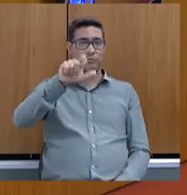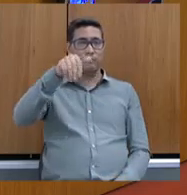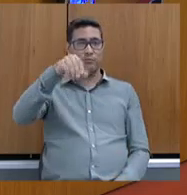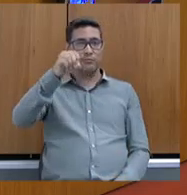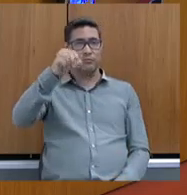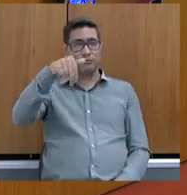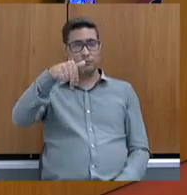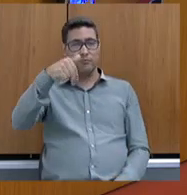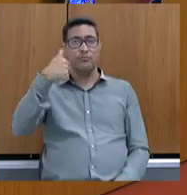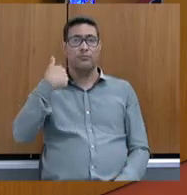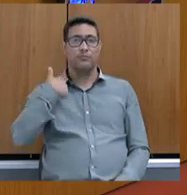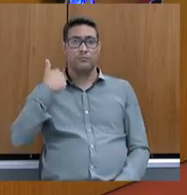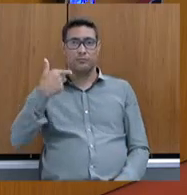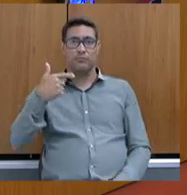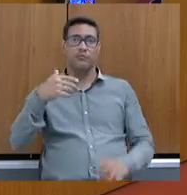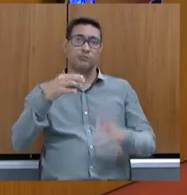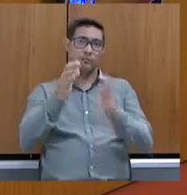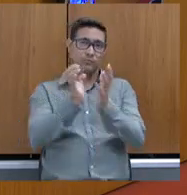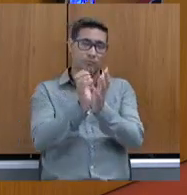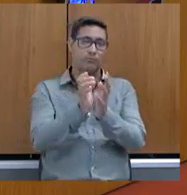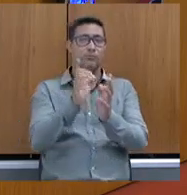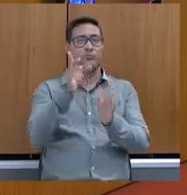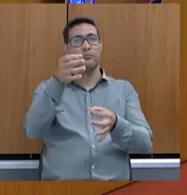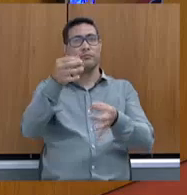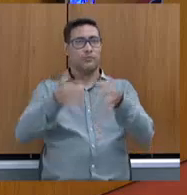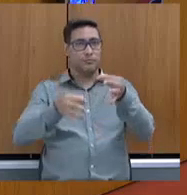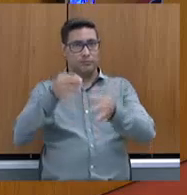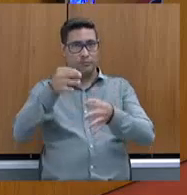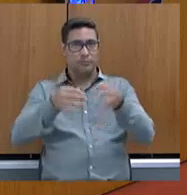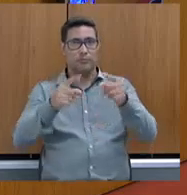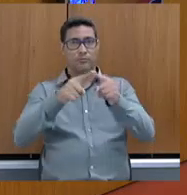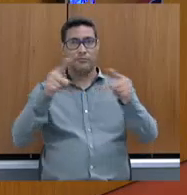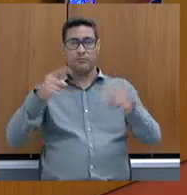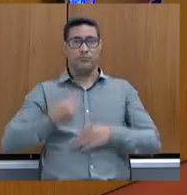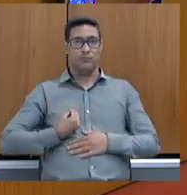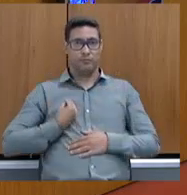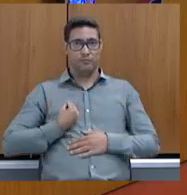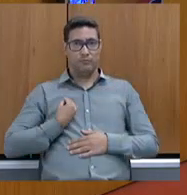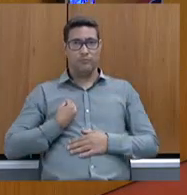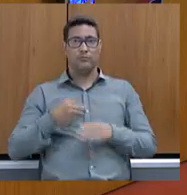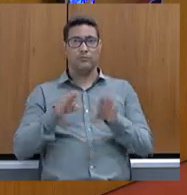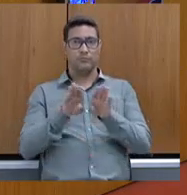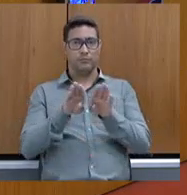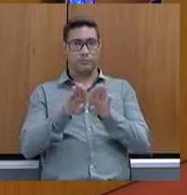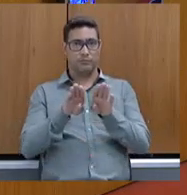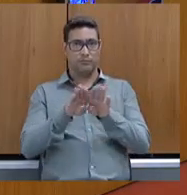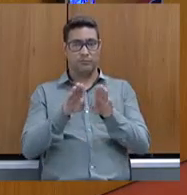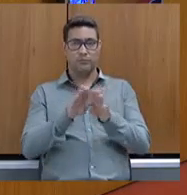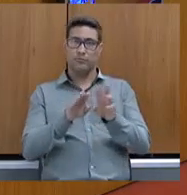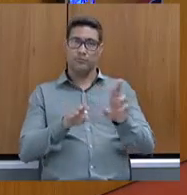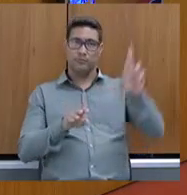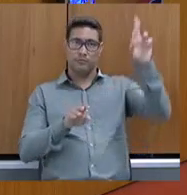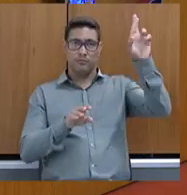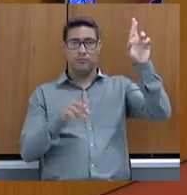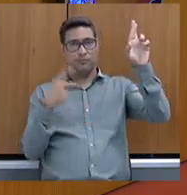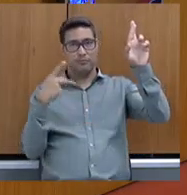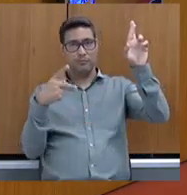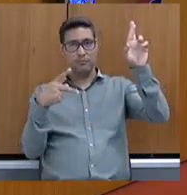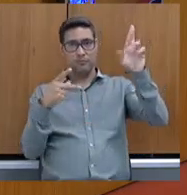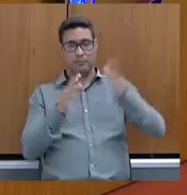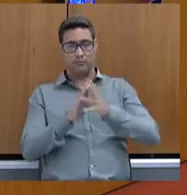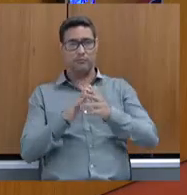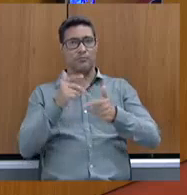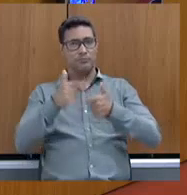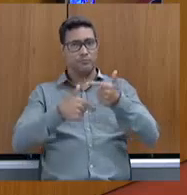presídio Nossa comissão de constituição e justiça onde eu pude fazer parte junto sobre a matuta dele dá um trabalho